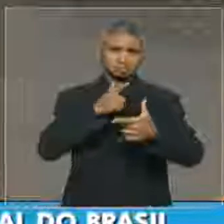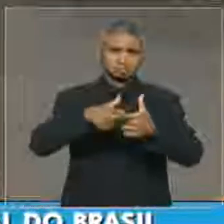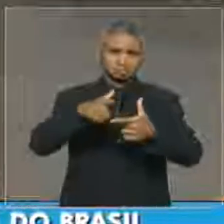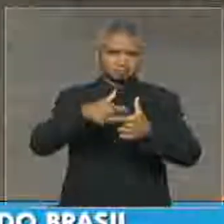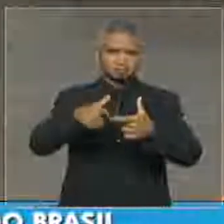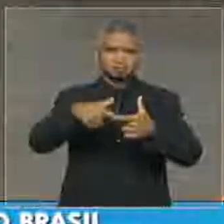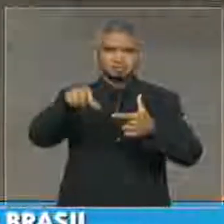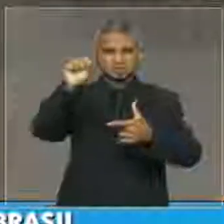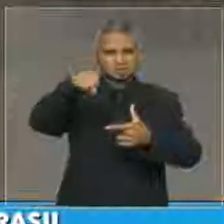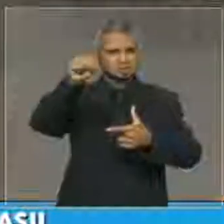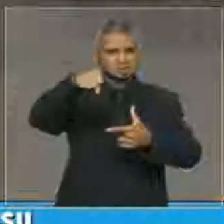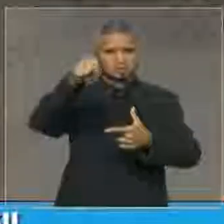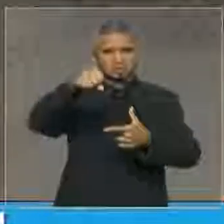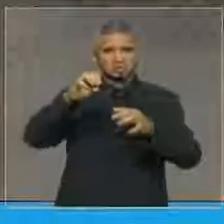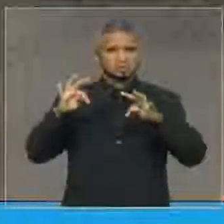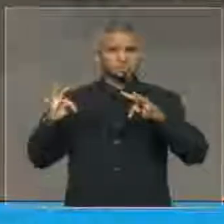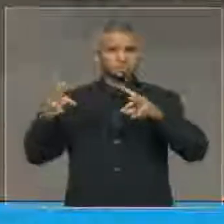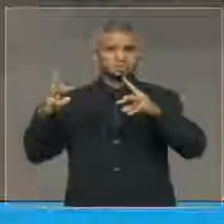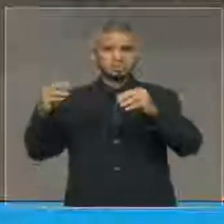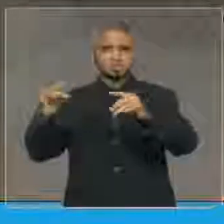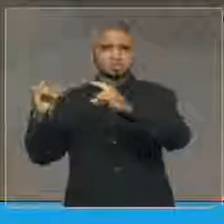as organizações temos problemas.